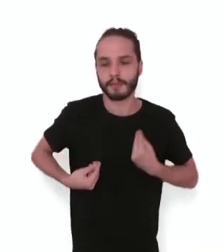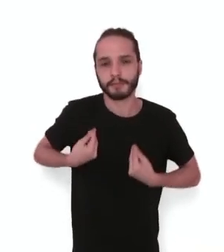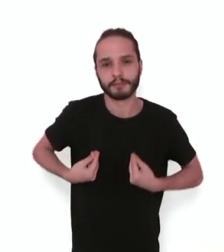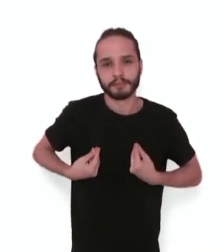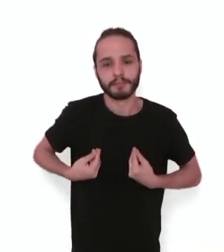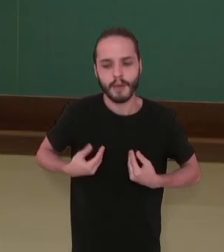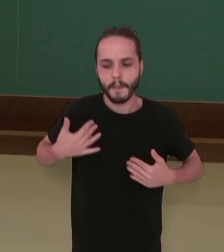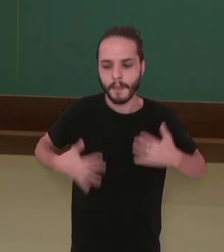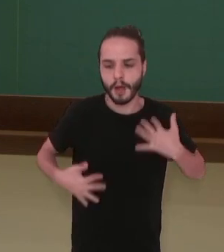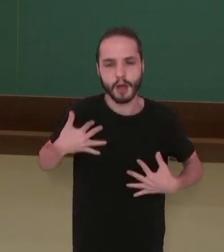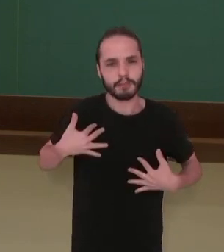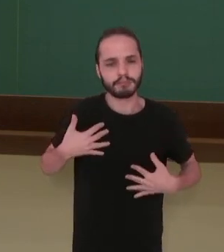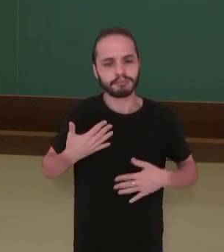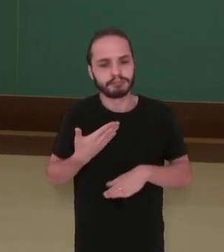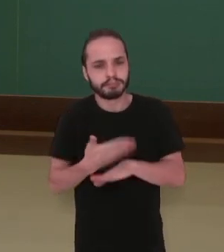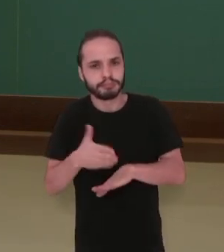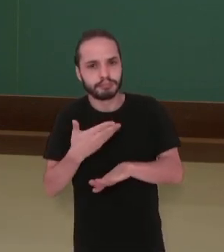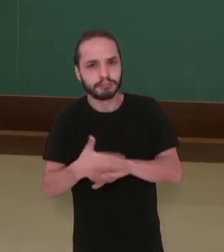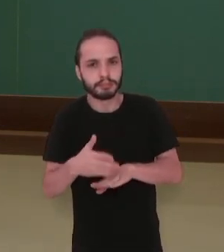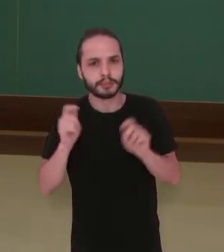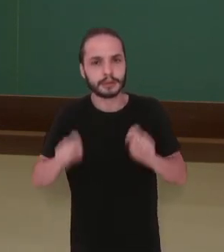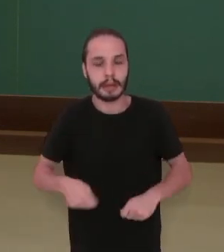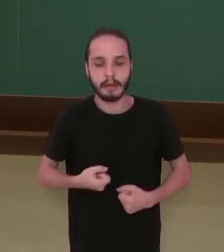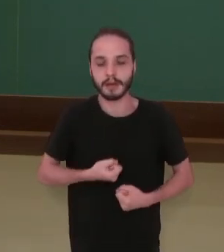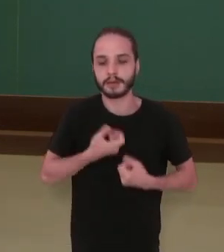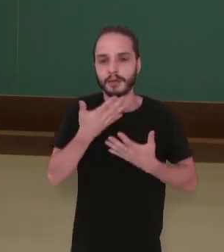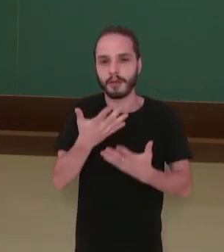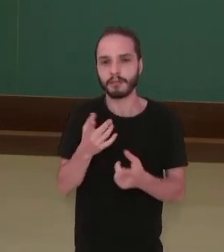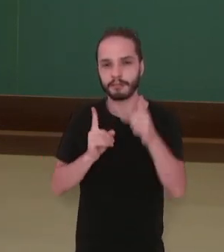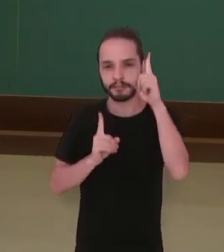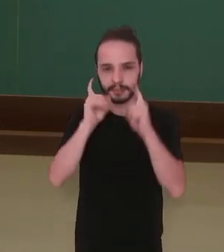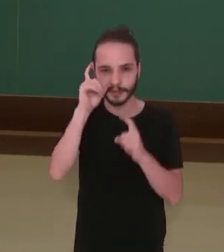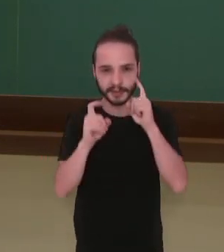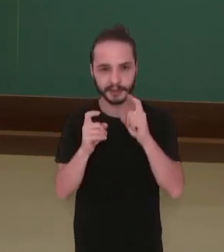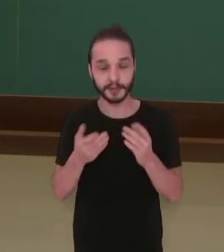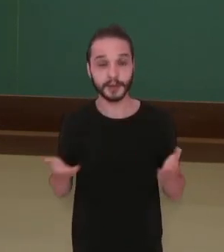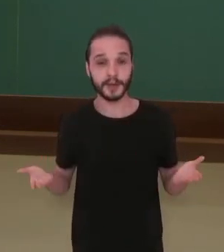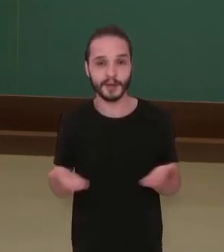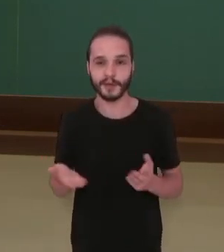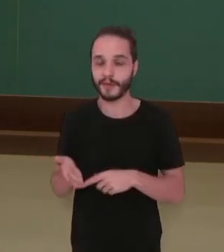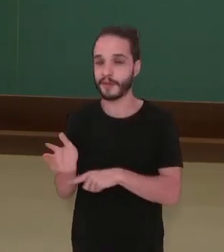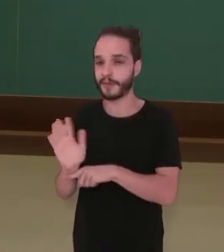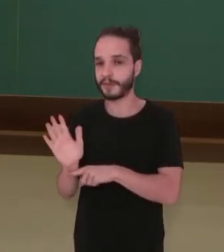formas de expressão de valores e identidades. Nesse vídeo falamos sobre